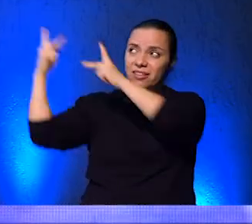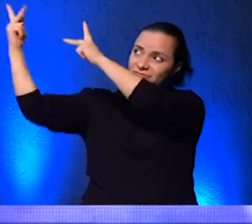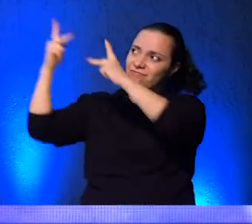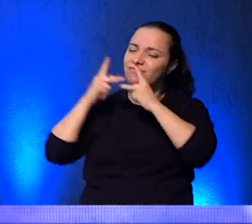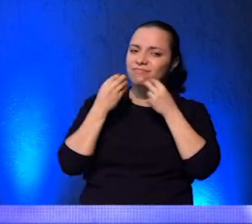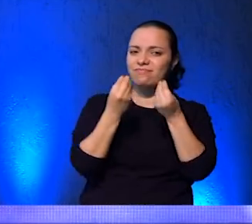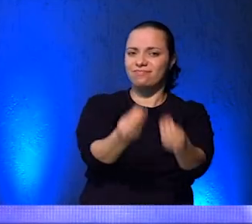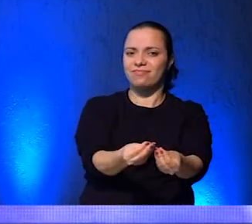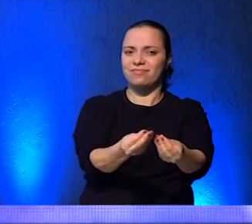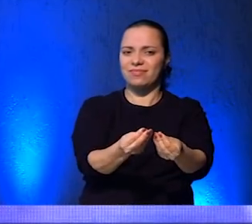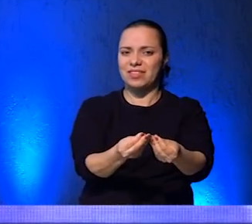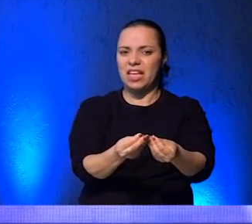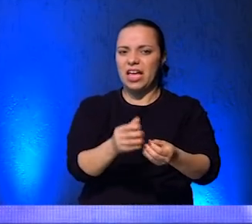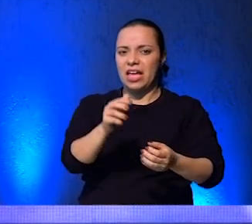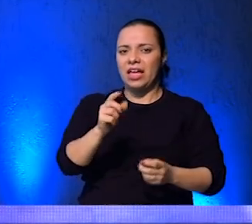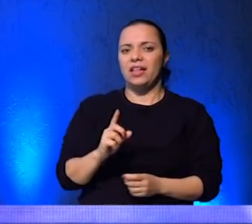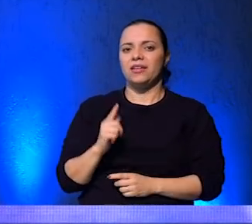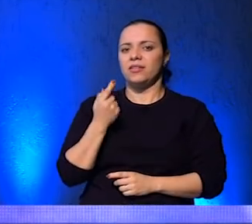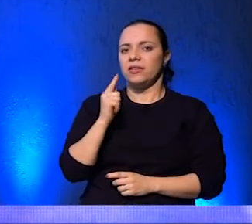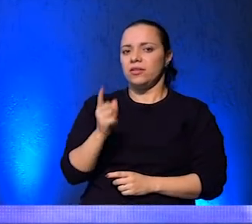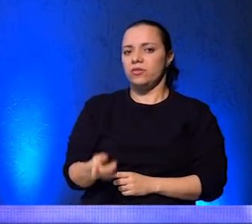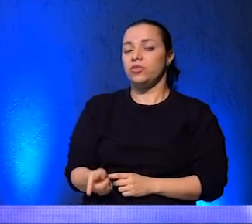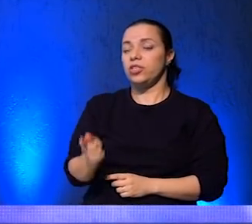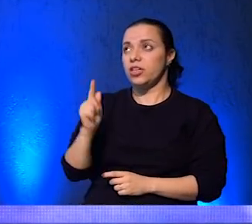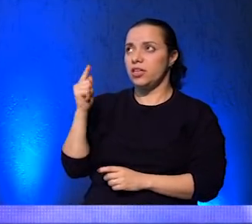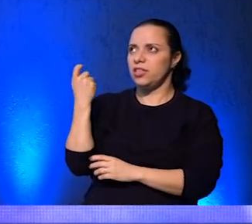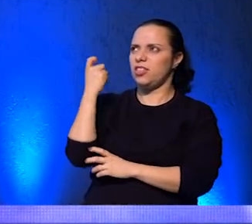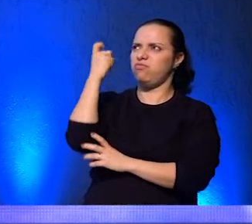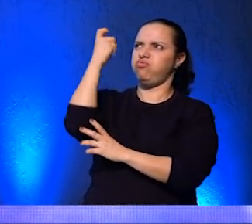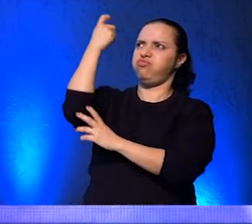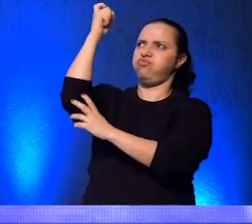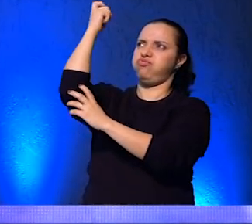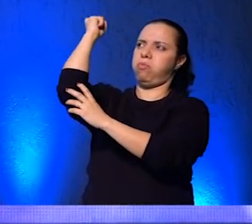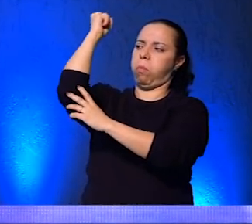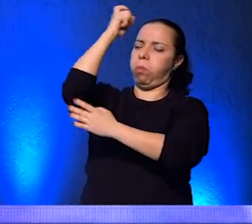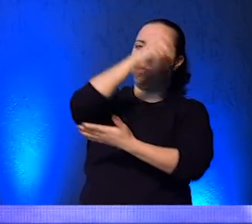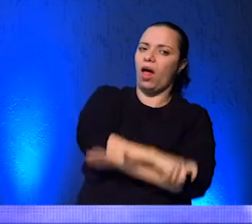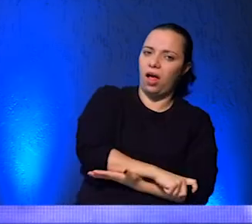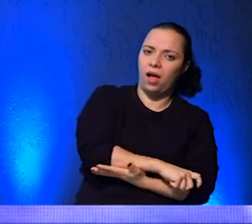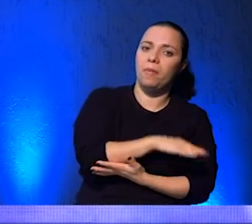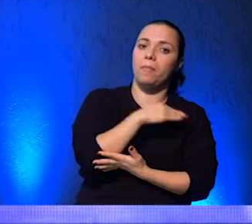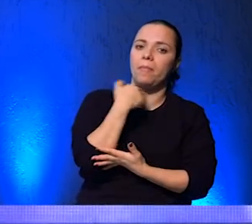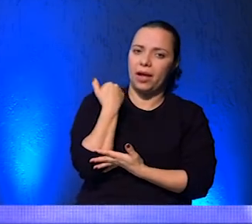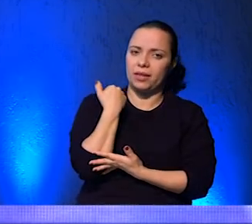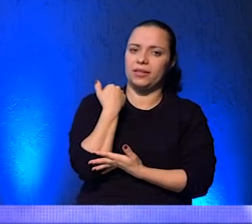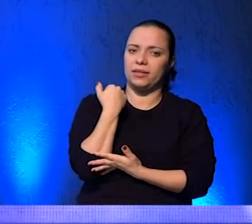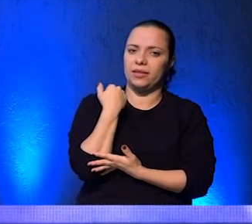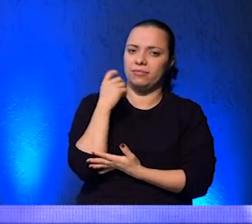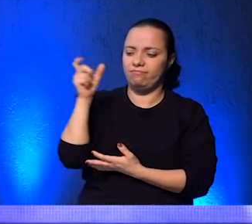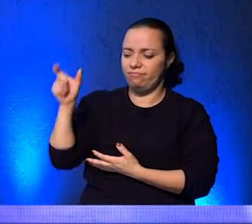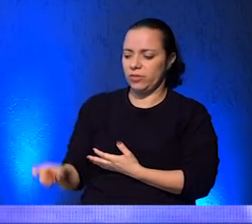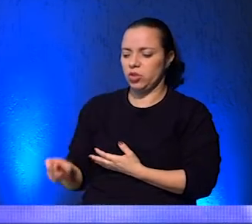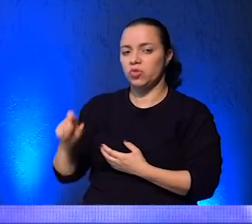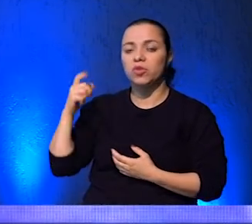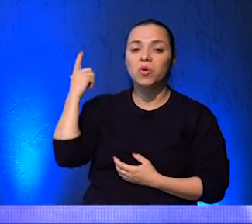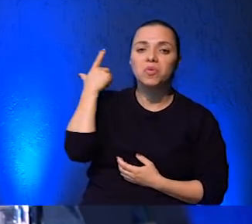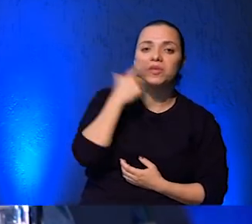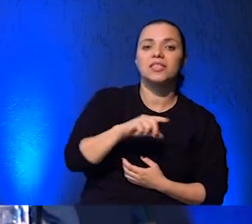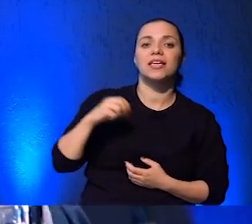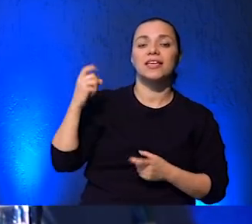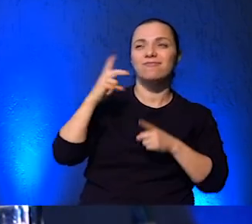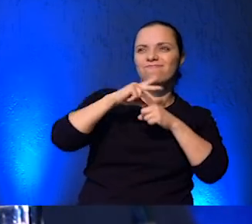derruba todos os as oposições que haviam naquela época josué alcança vitória porque